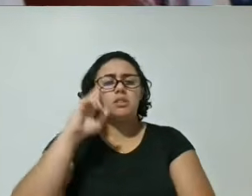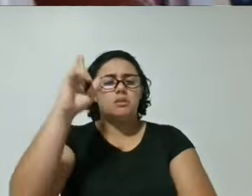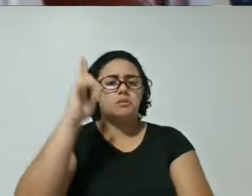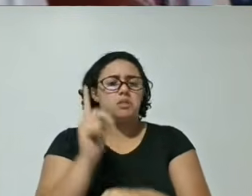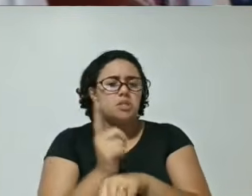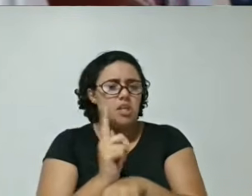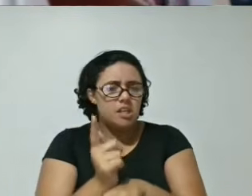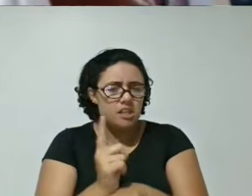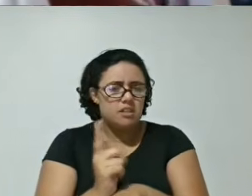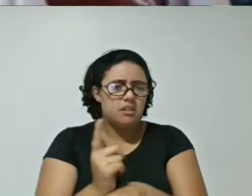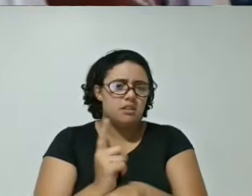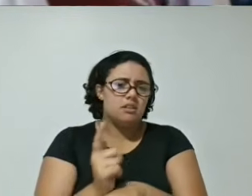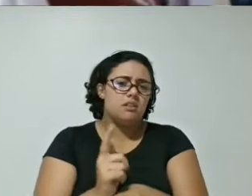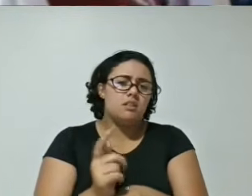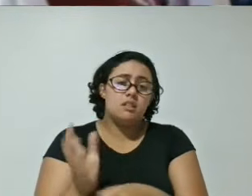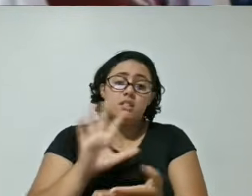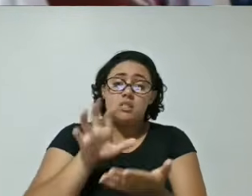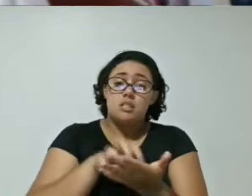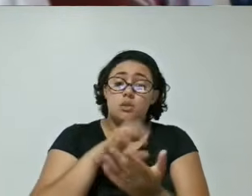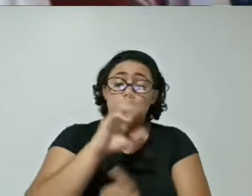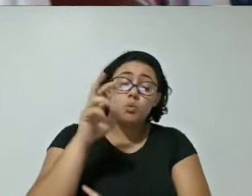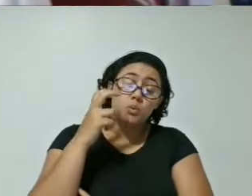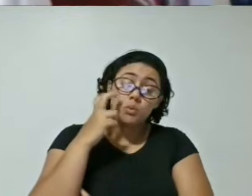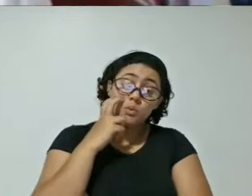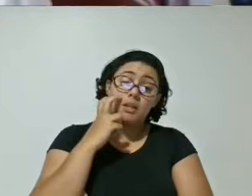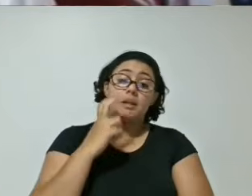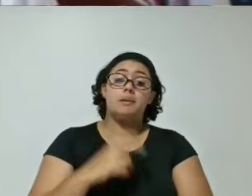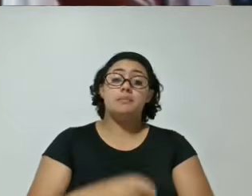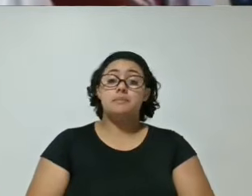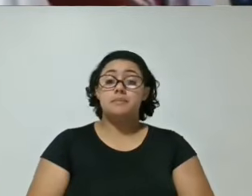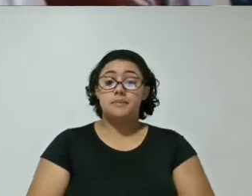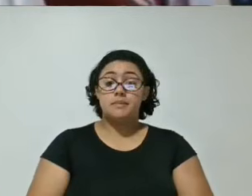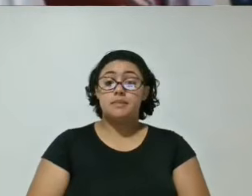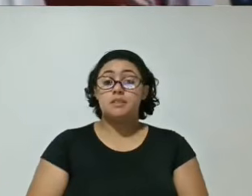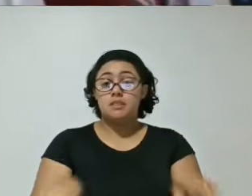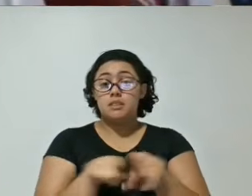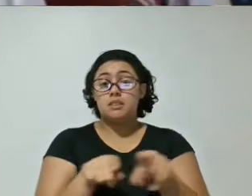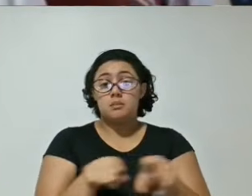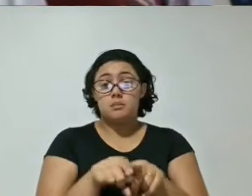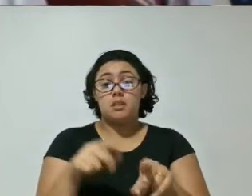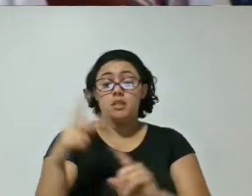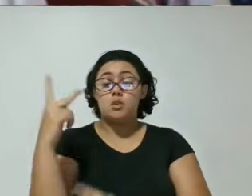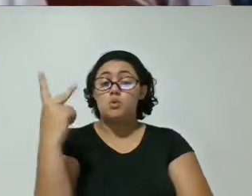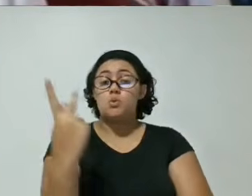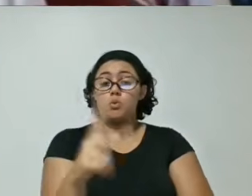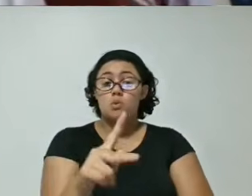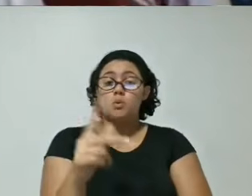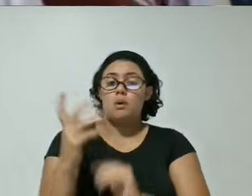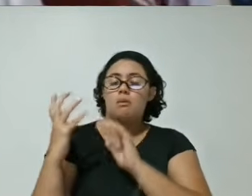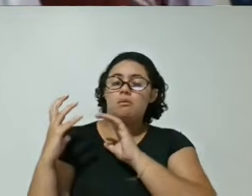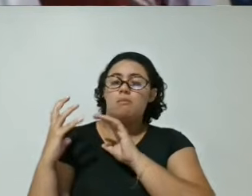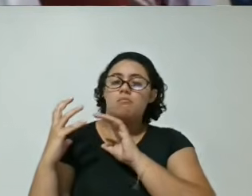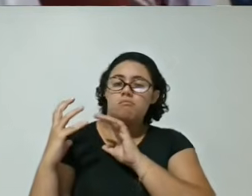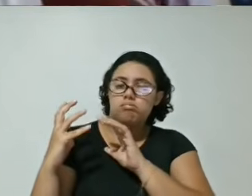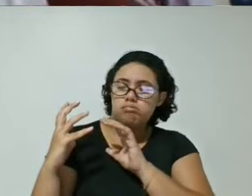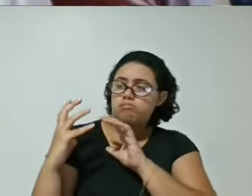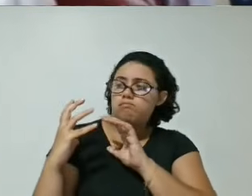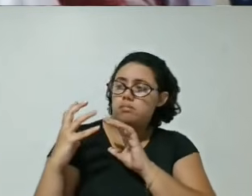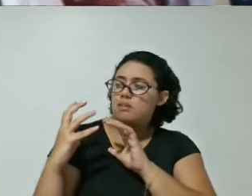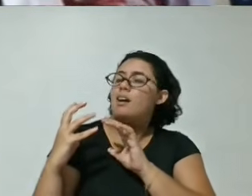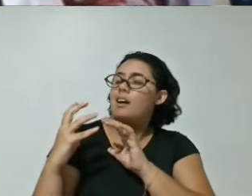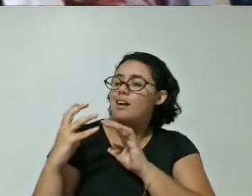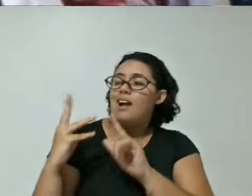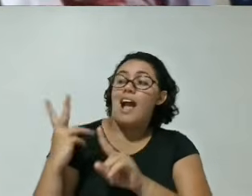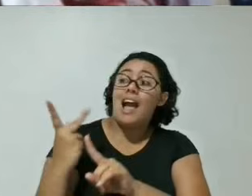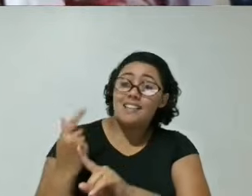gerências, enfim, os centros culturais, né, e também sua sua bagagem como artista, né?